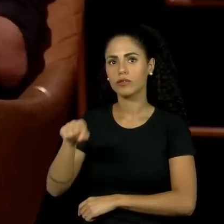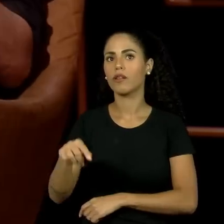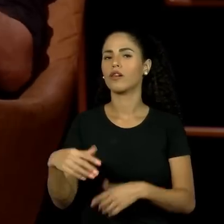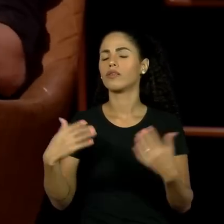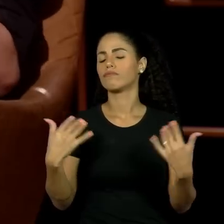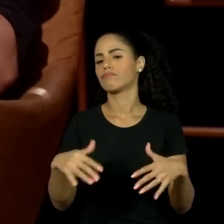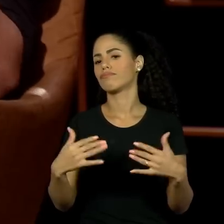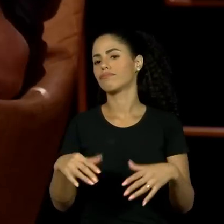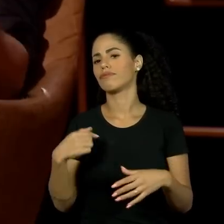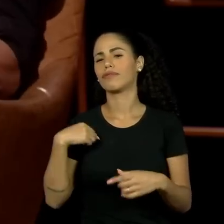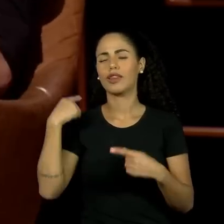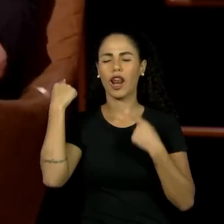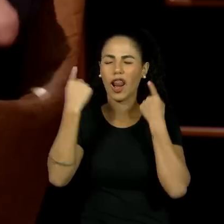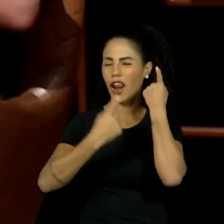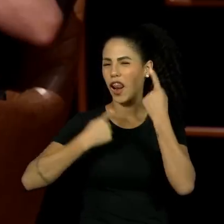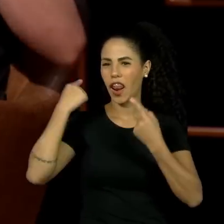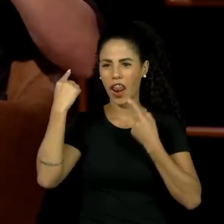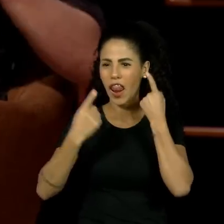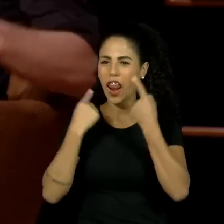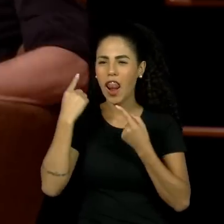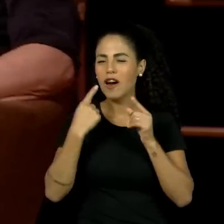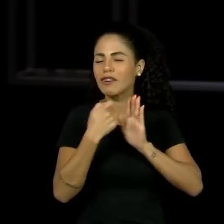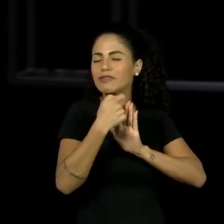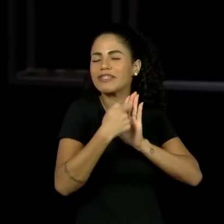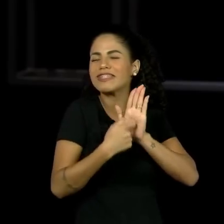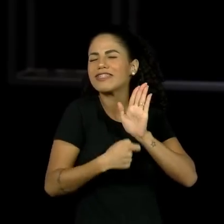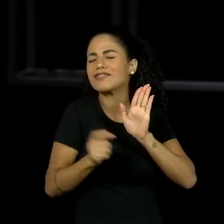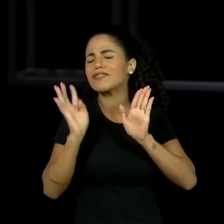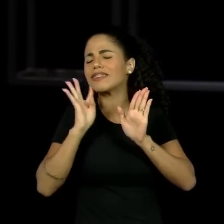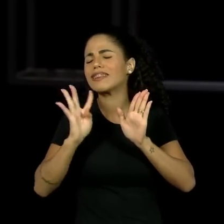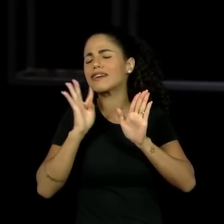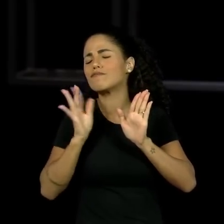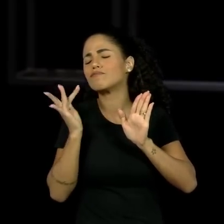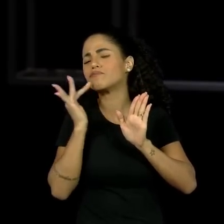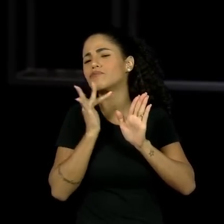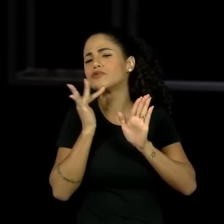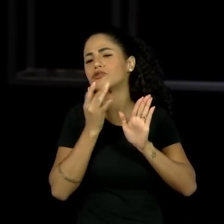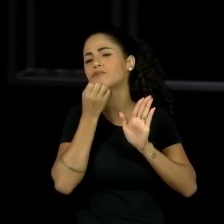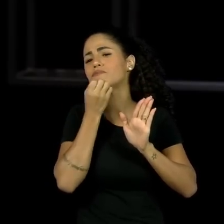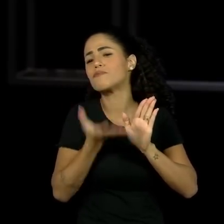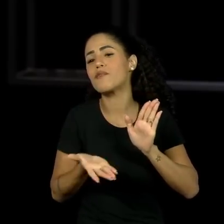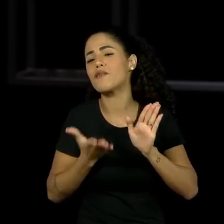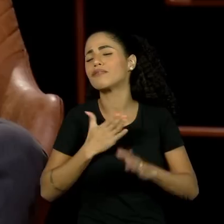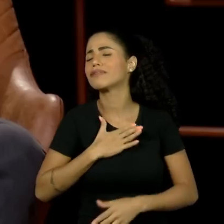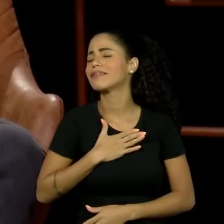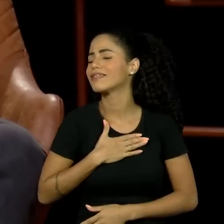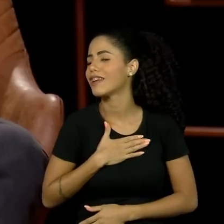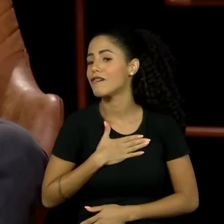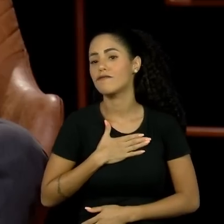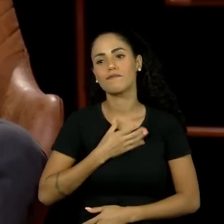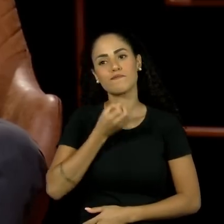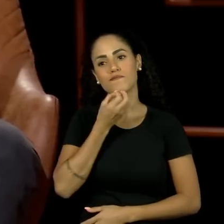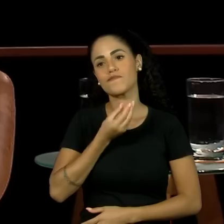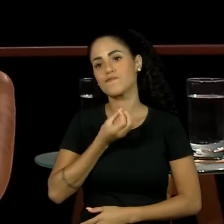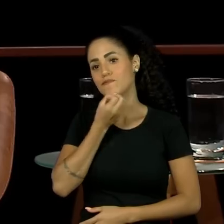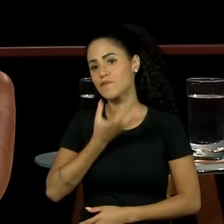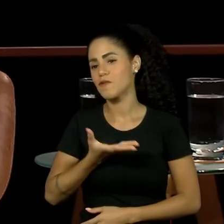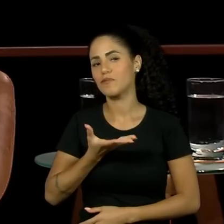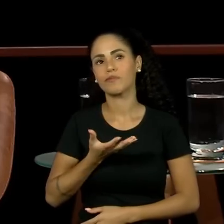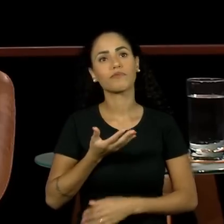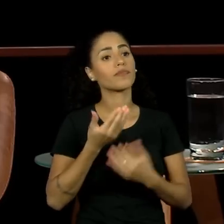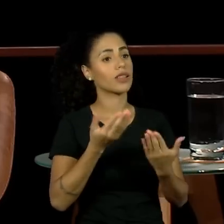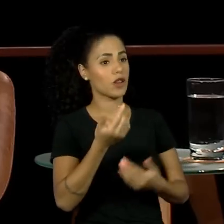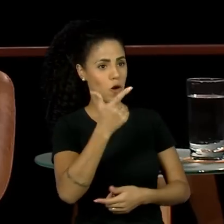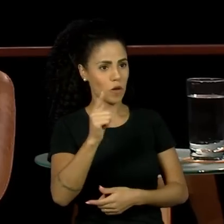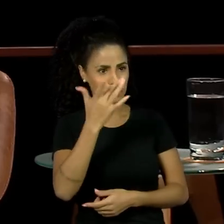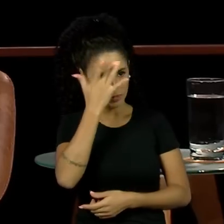Bem doida, bem maluca, com texto delicioso. Nossa, era muito gostoso, muito gostoso. O seu xará mandou um